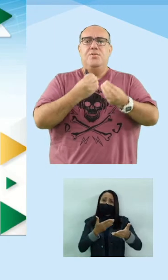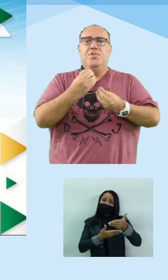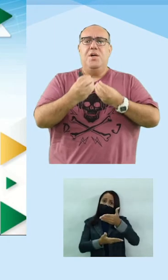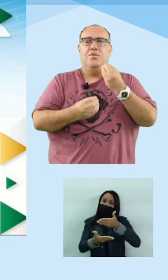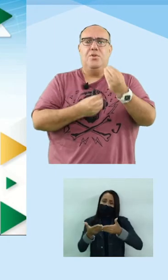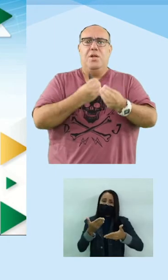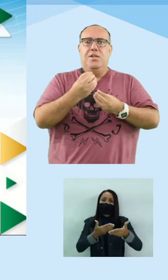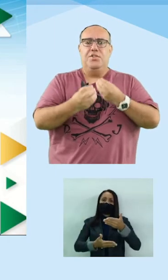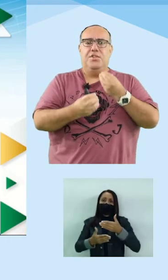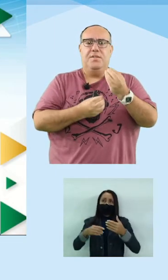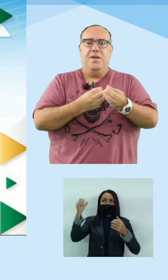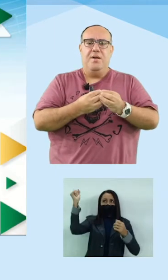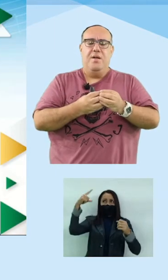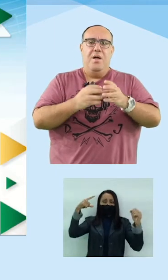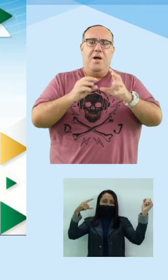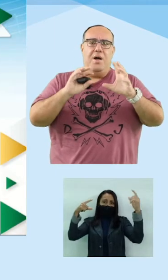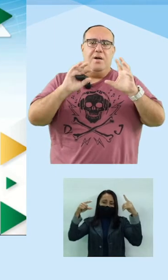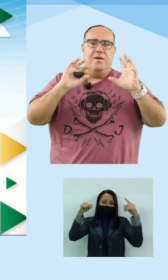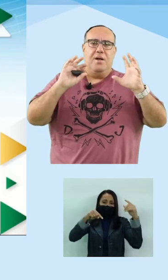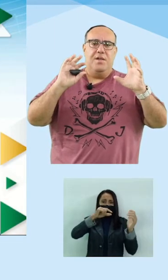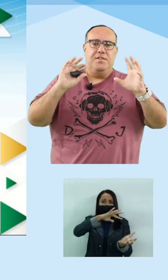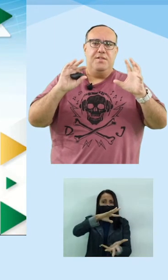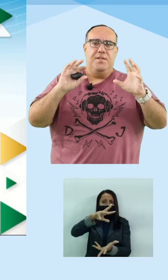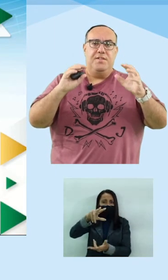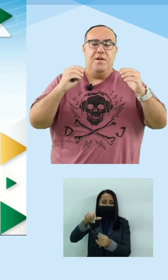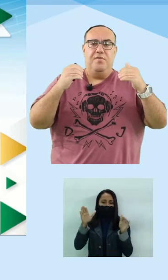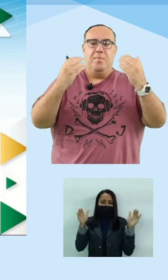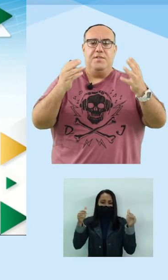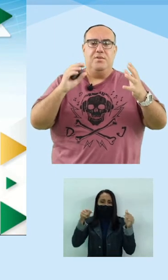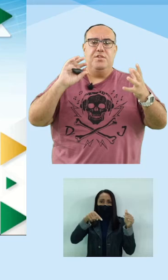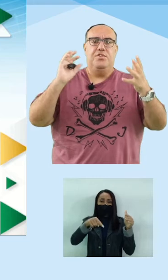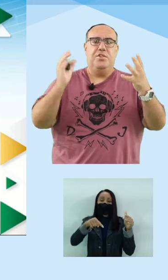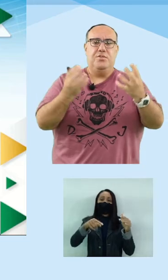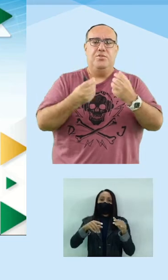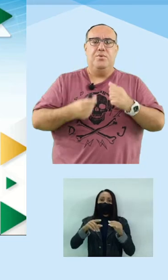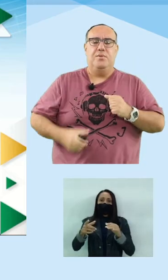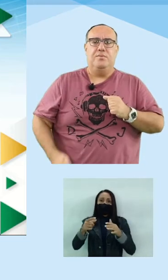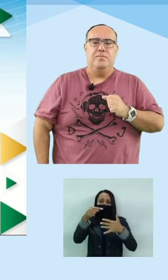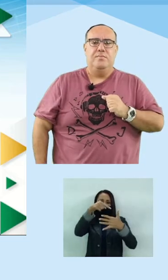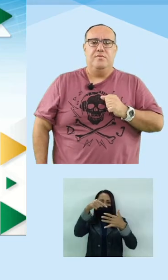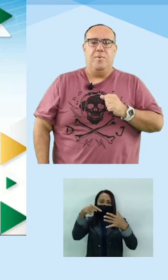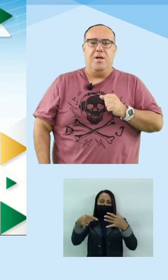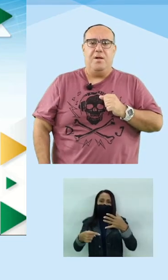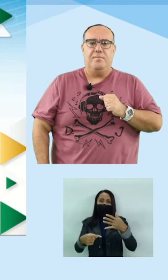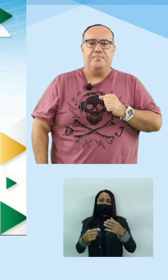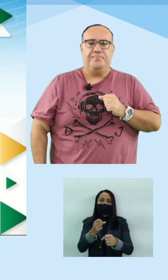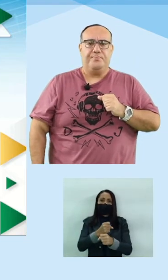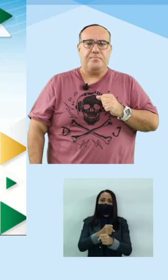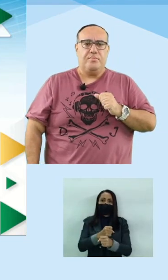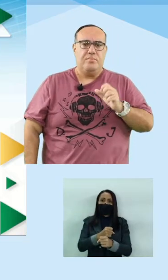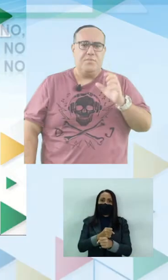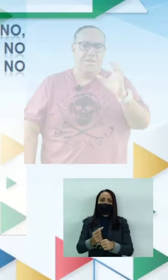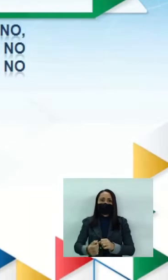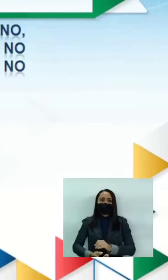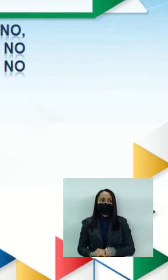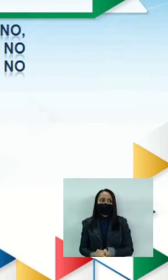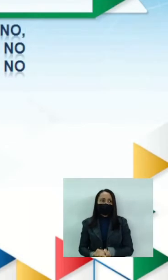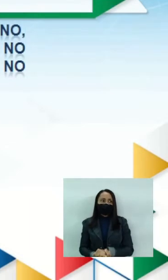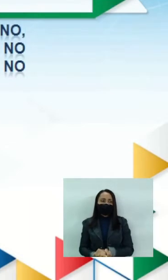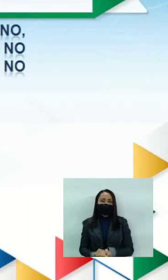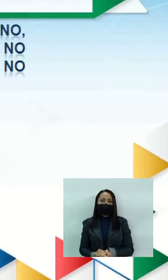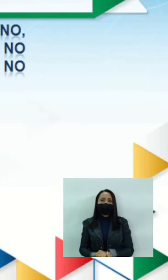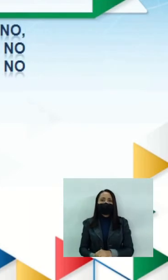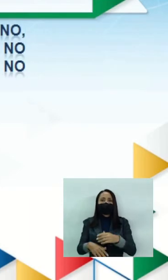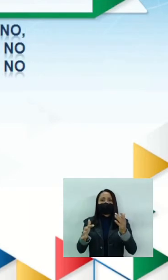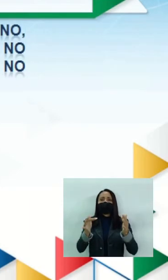incidência dos raios solares na Terra, há a incidência, a formação das estações do ano. Vamos lá. Na